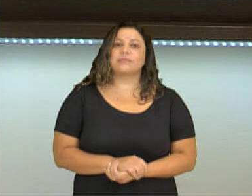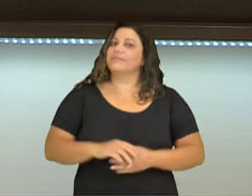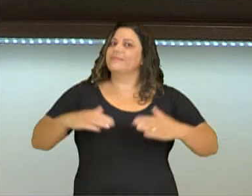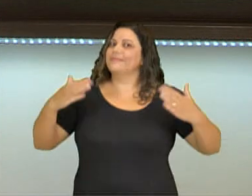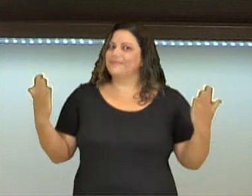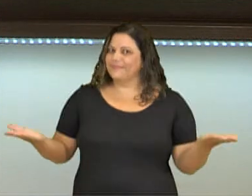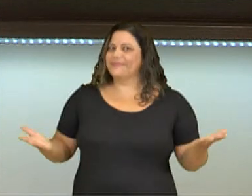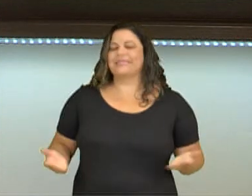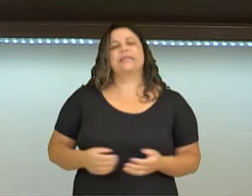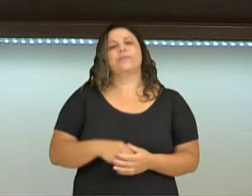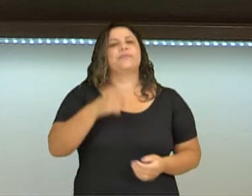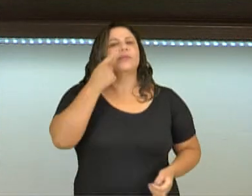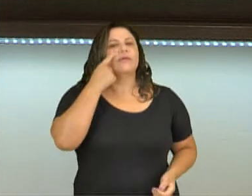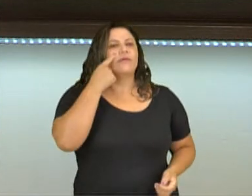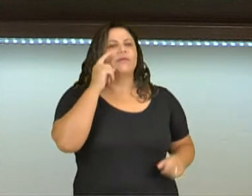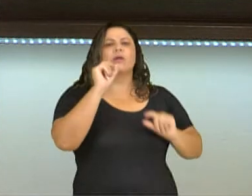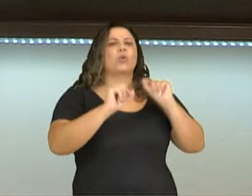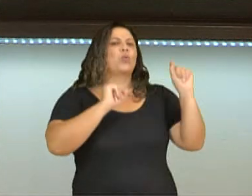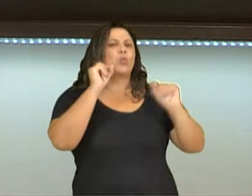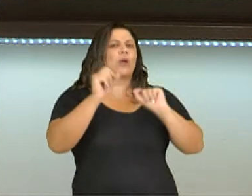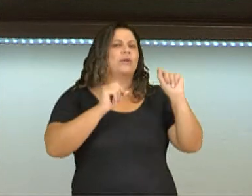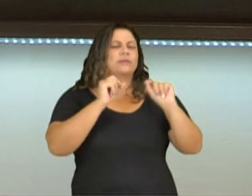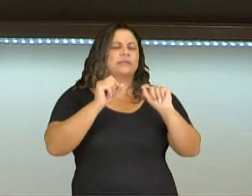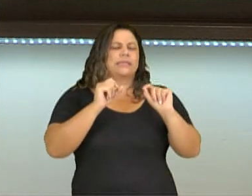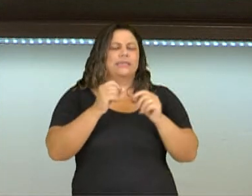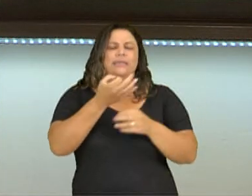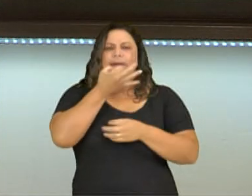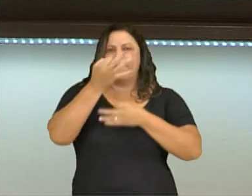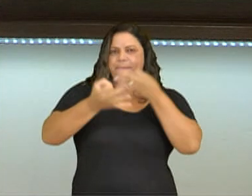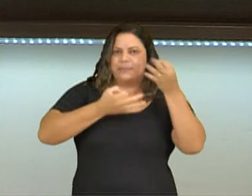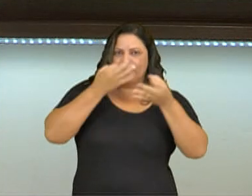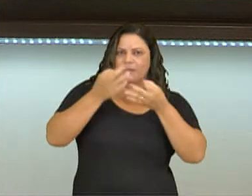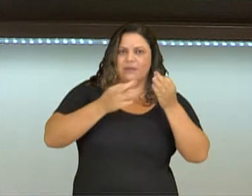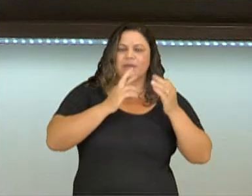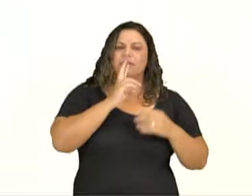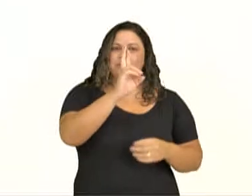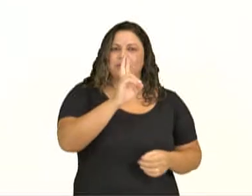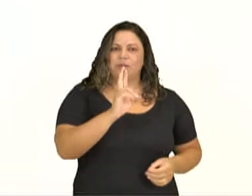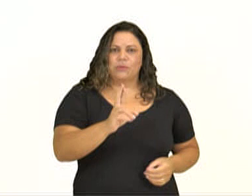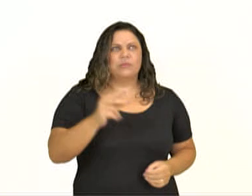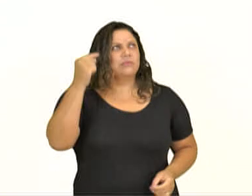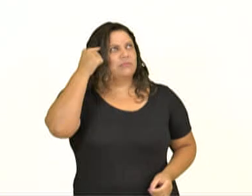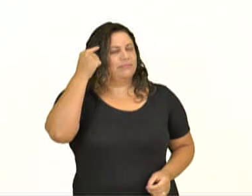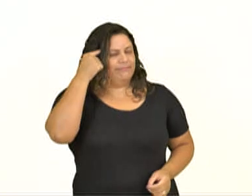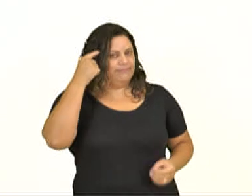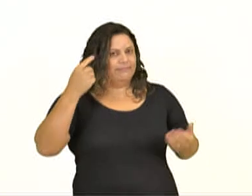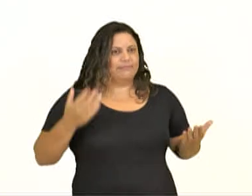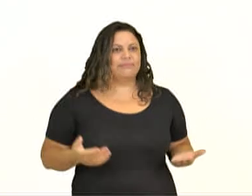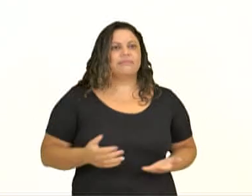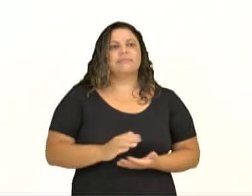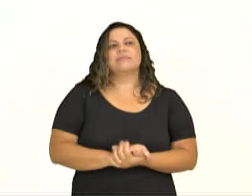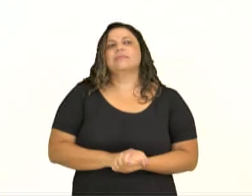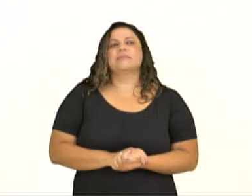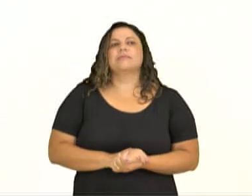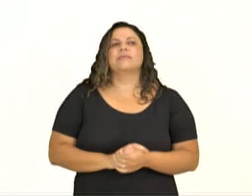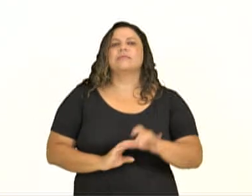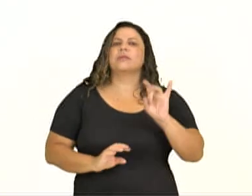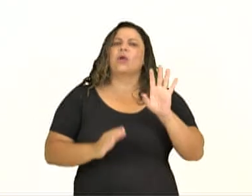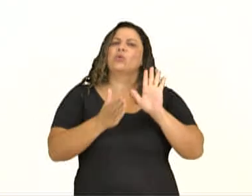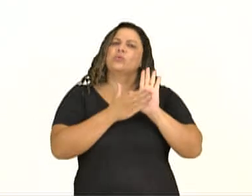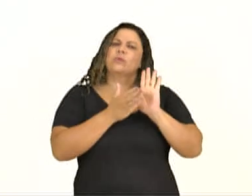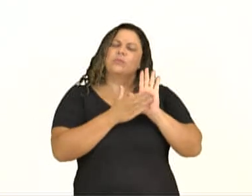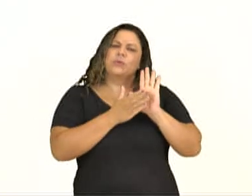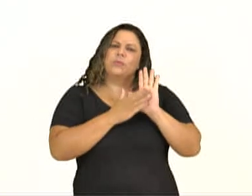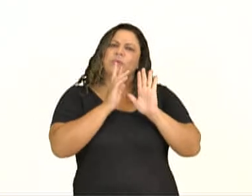Então, pessoal, vamos ver qual seria aqui uma sugestão de resposta para a gente pensar essa questão. Então, apenas uma proposta aqui